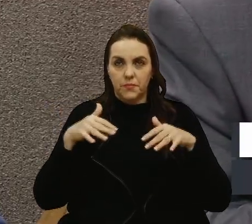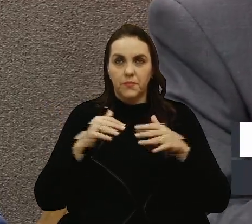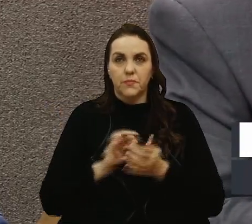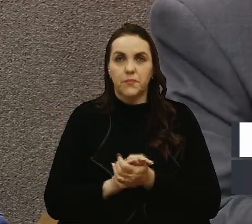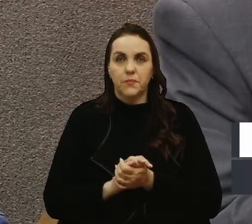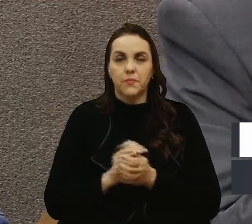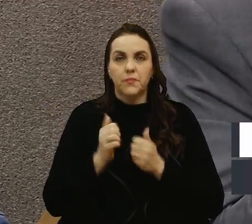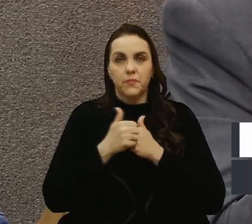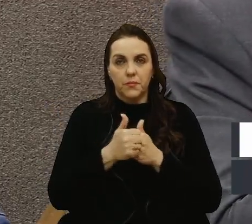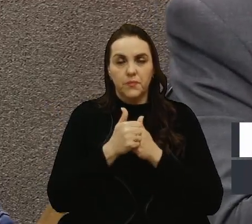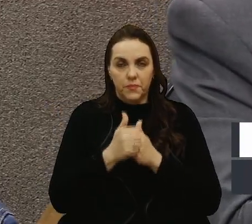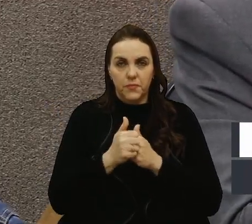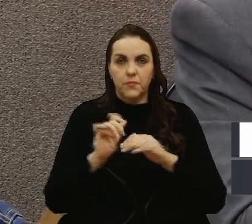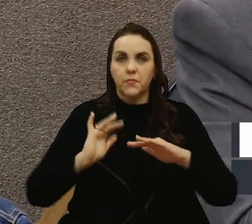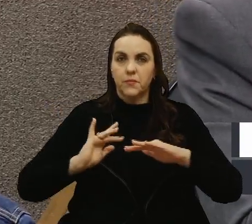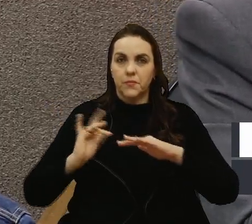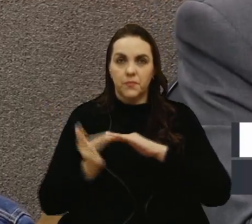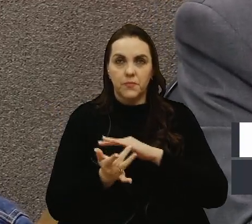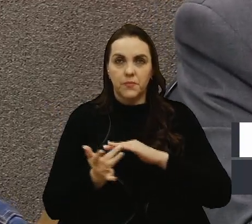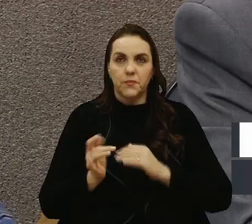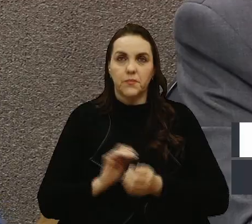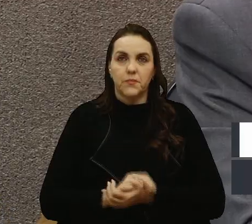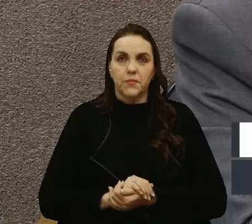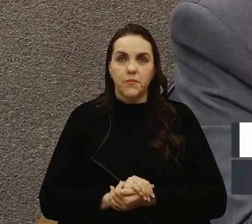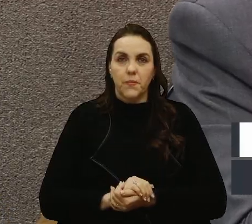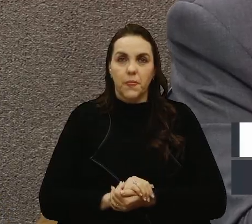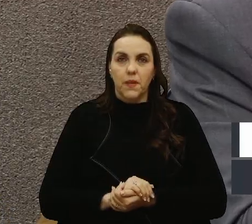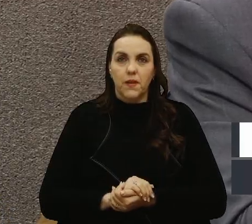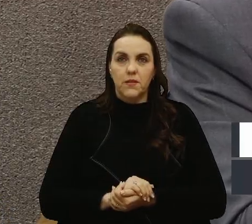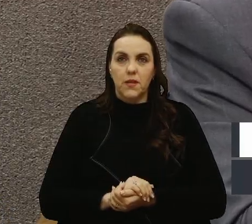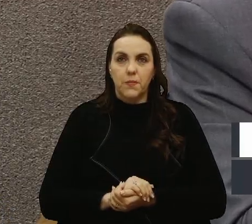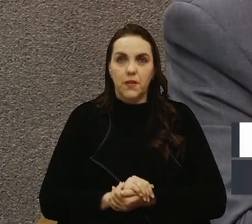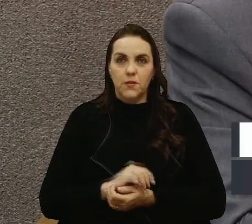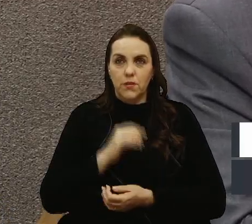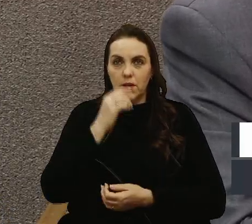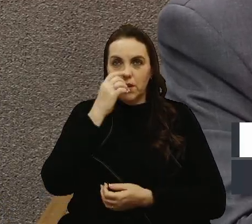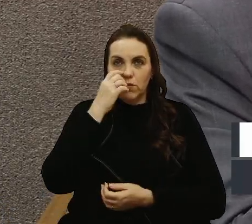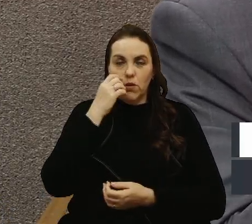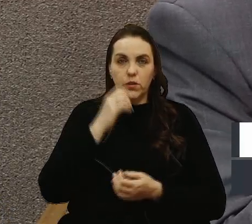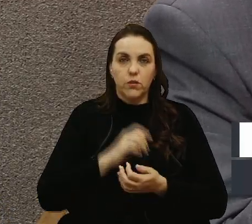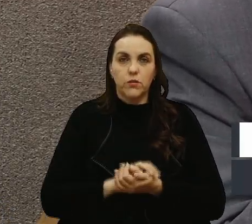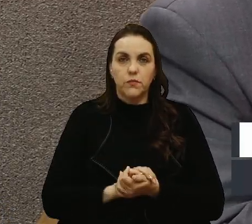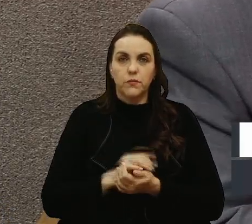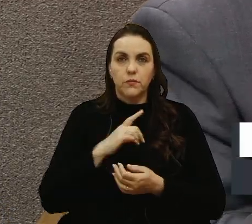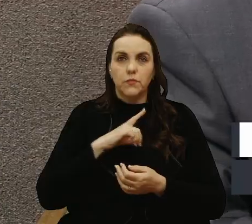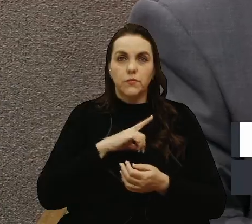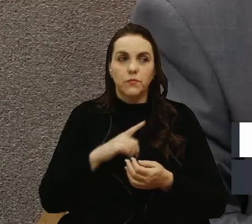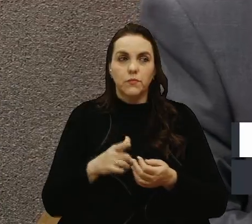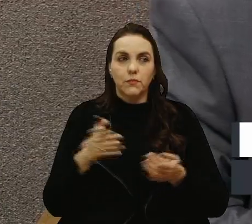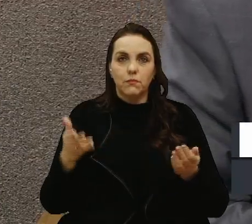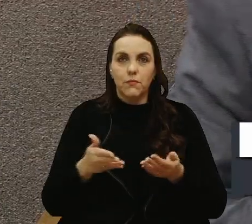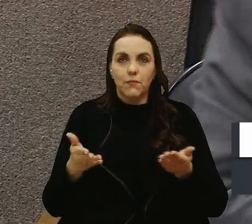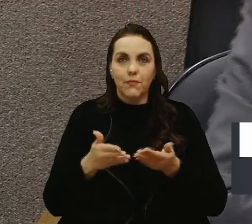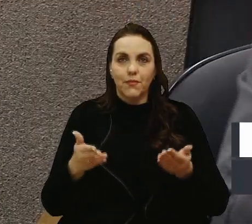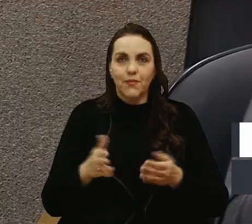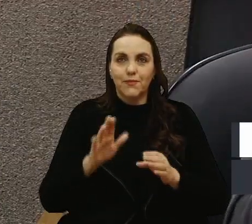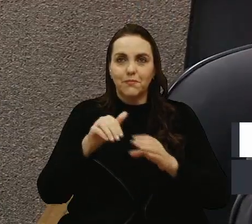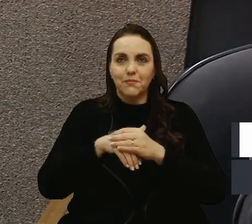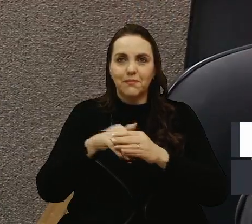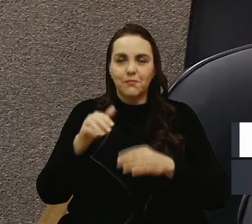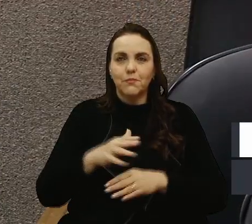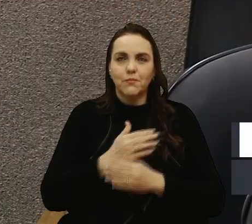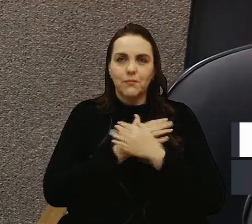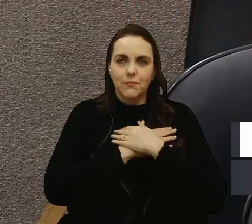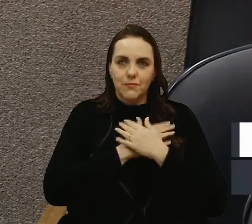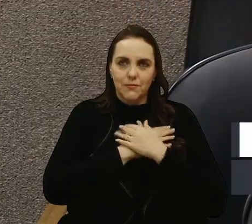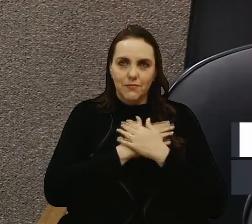que nos acompanham pelas nossas redes sociais e também pela TV Câmara. Hoje eu quero fazer um voto de pesar